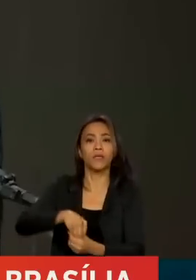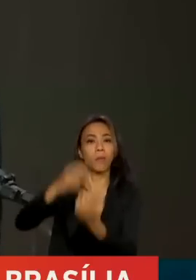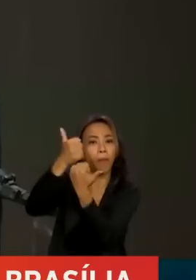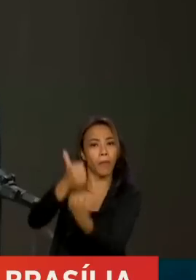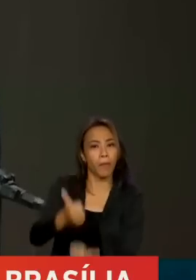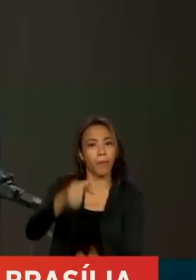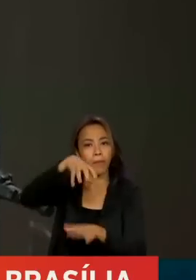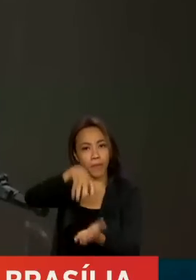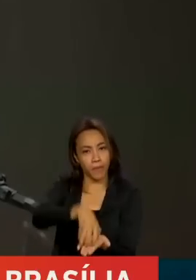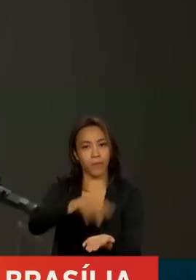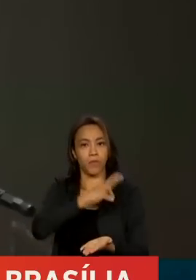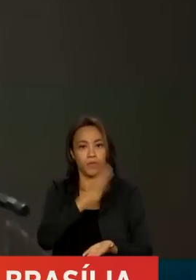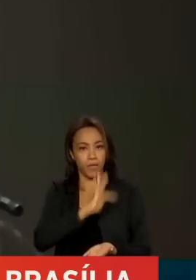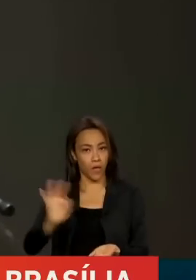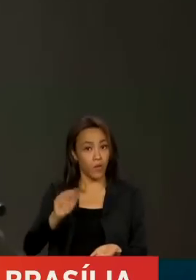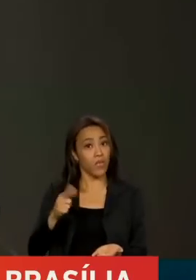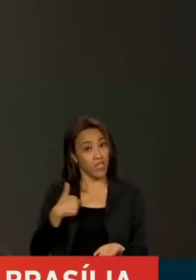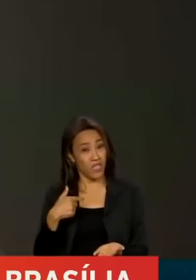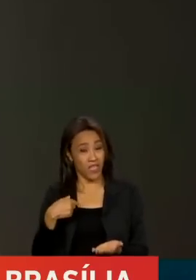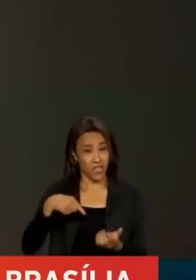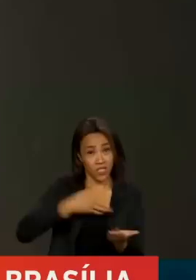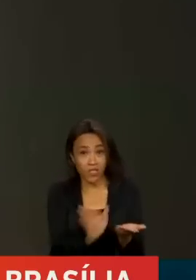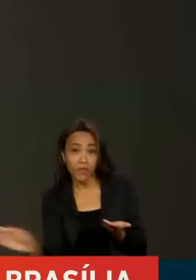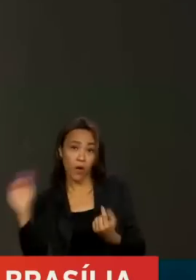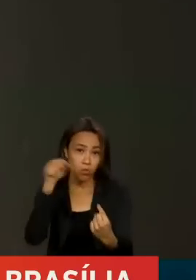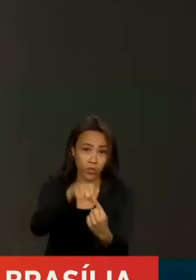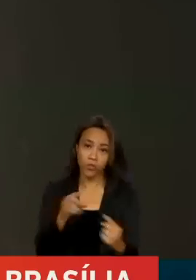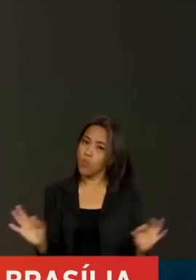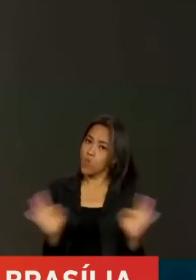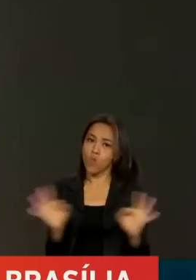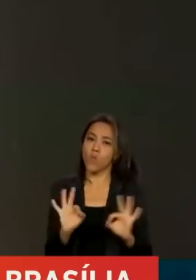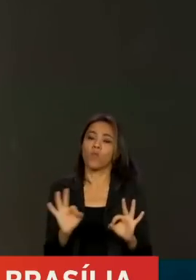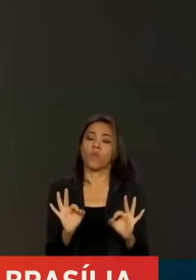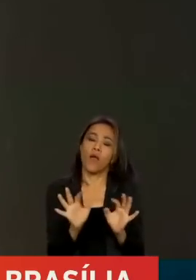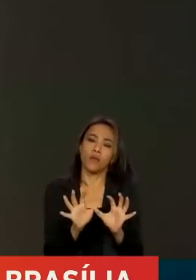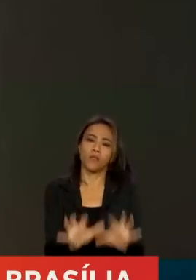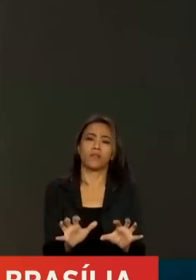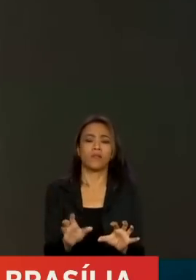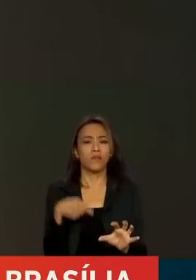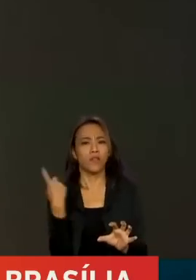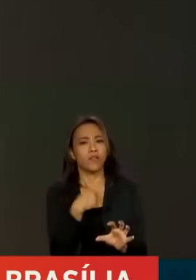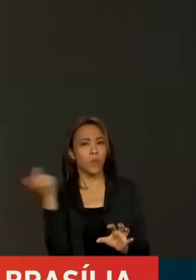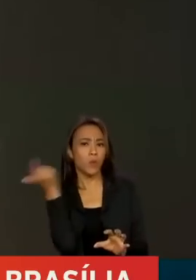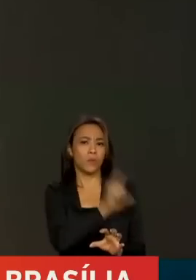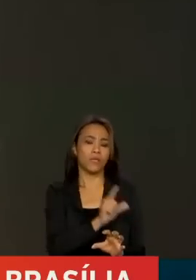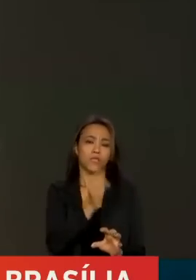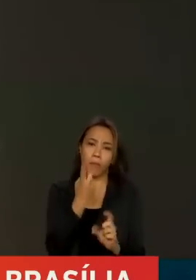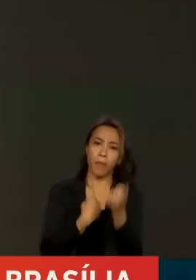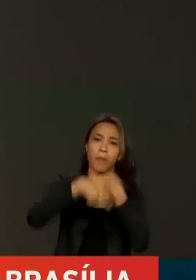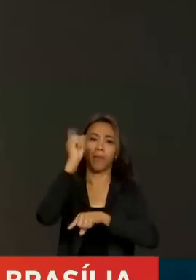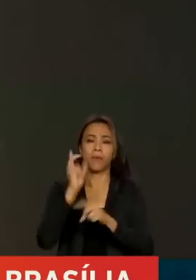desvio de finalidade Será tolerado porque só assim teremos uma Polícia Federal resistente a pressões do momento